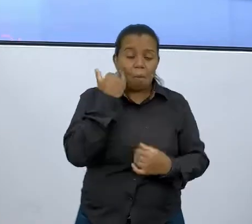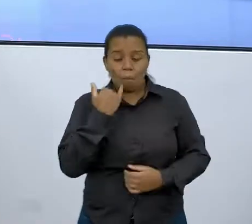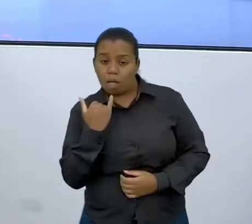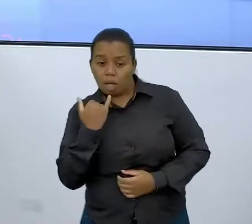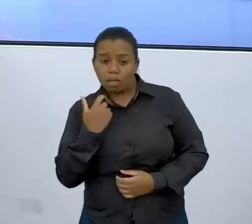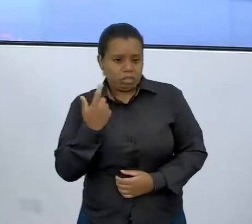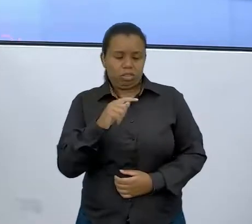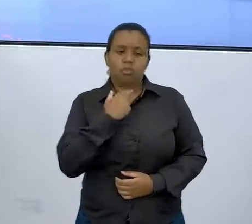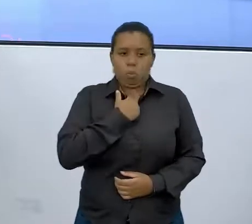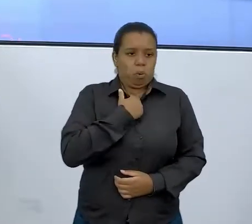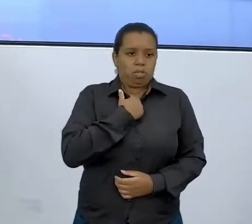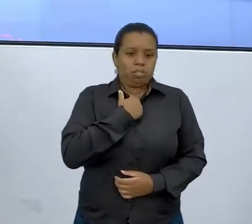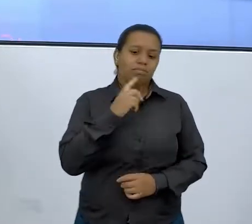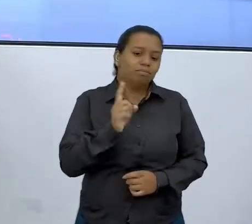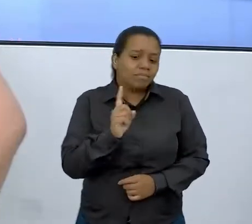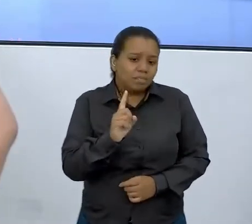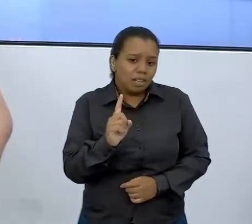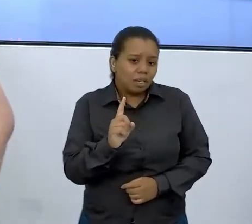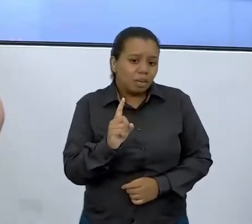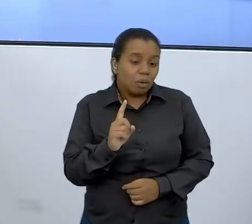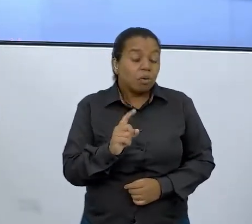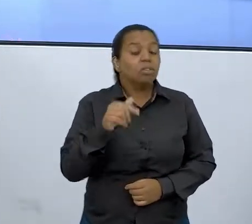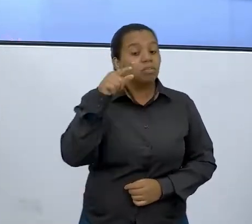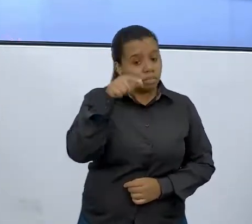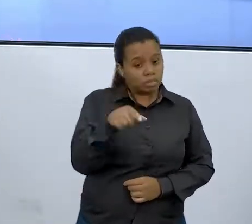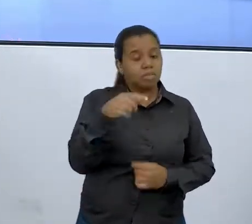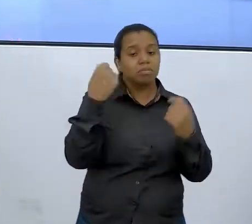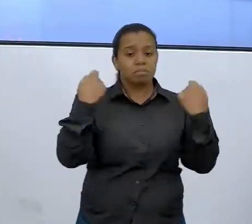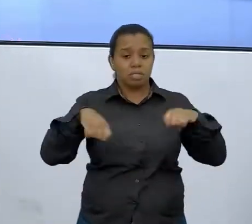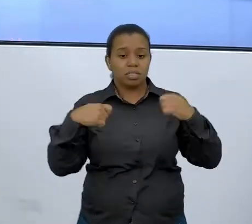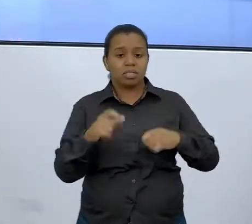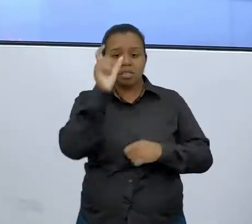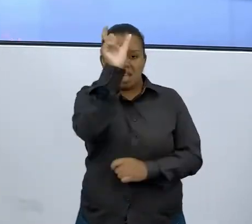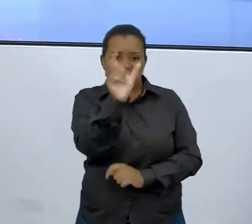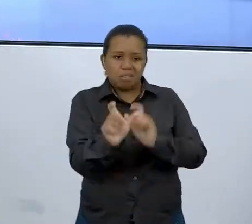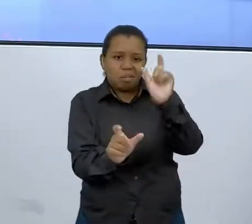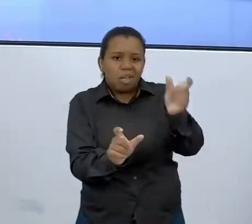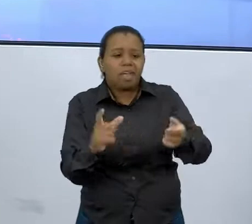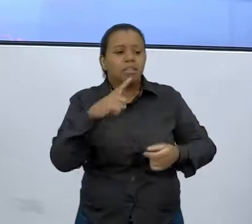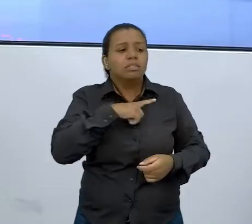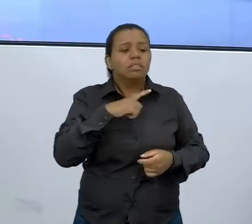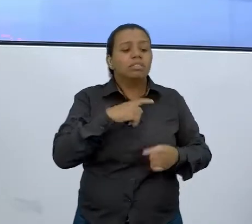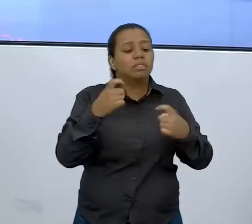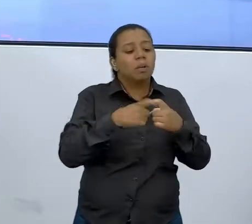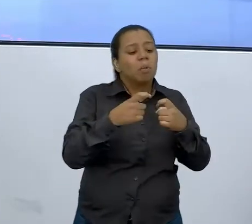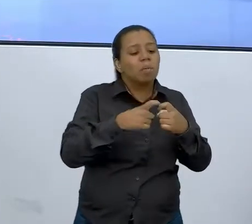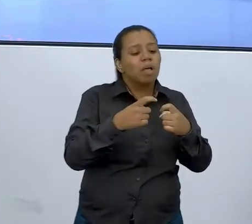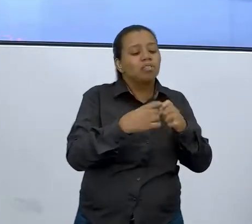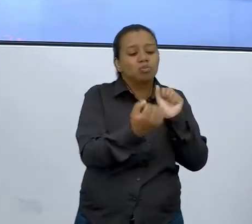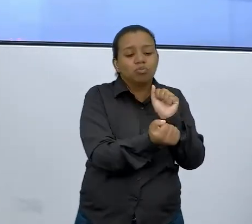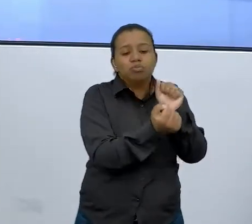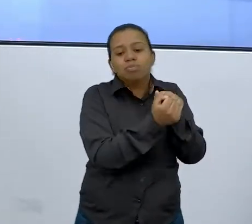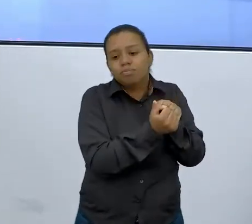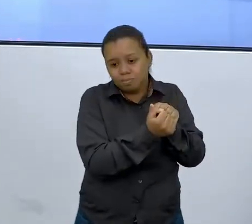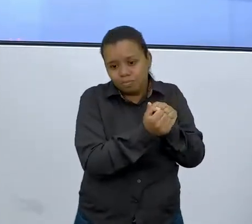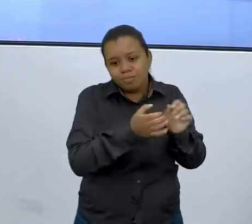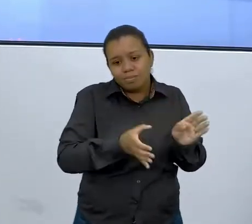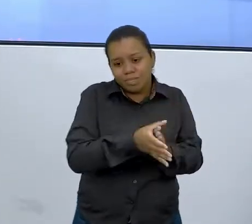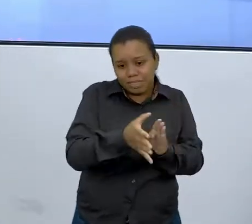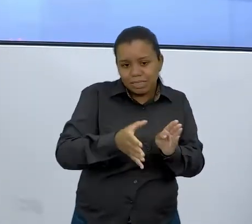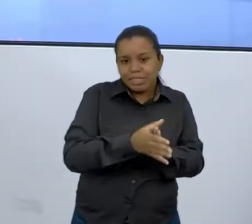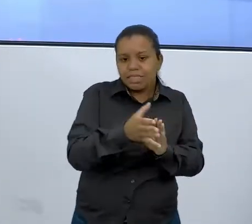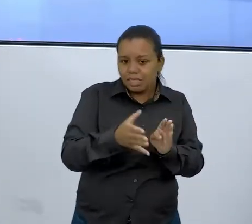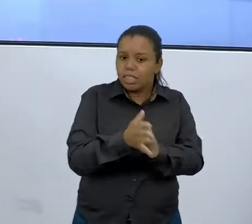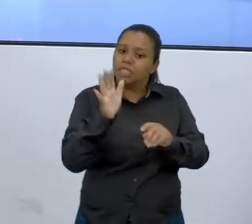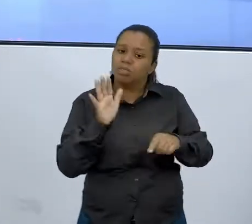A questão é que quando você faz isso com acompanhamento médico, com um propósito de saúde ou coisas do tipo, é uma coisa. Mas quando a